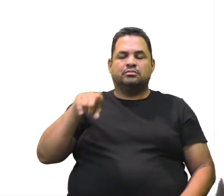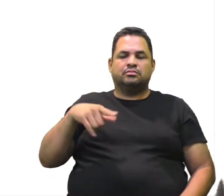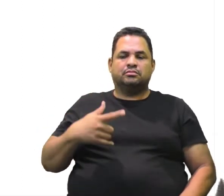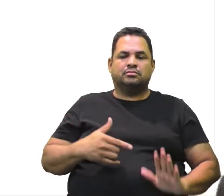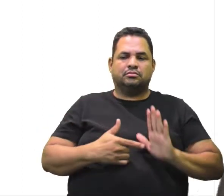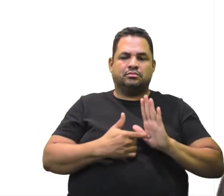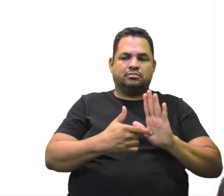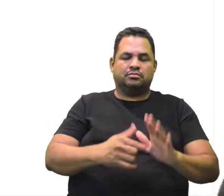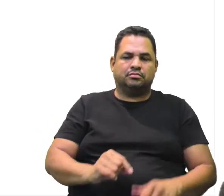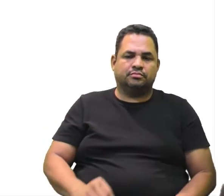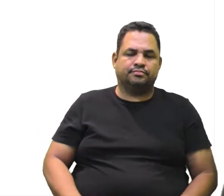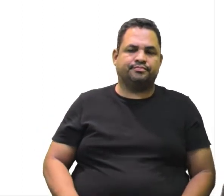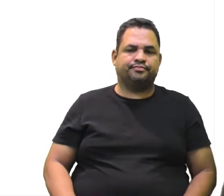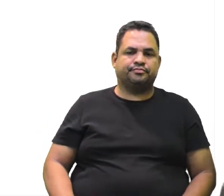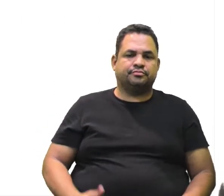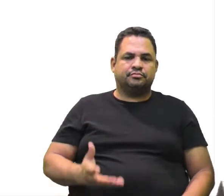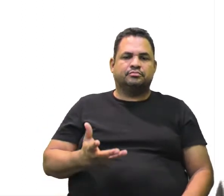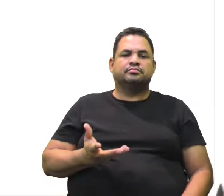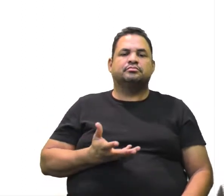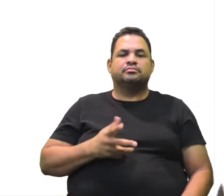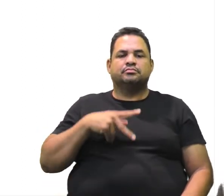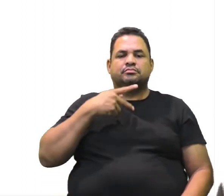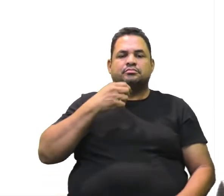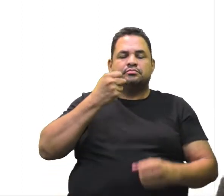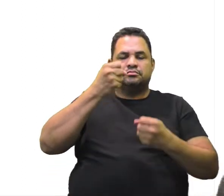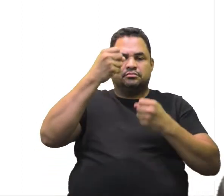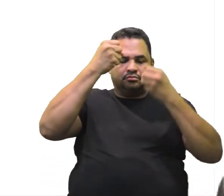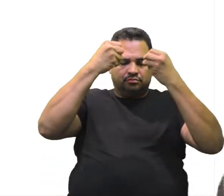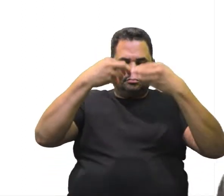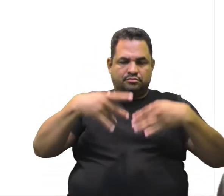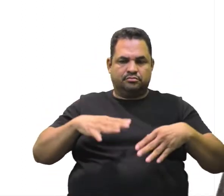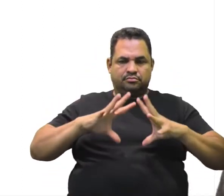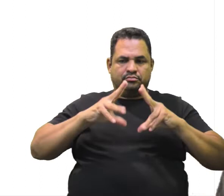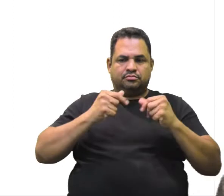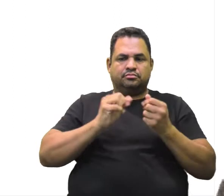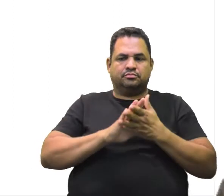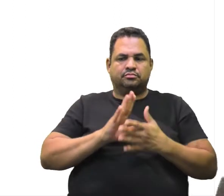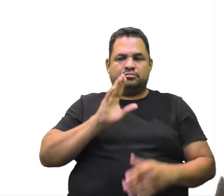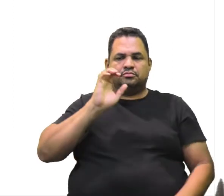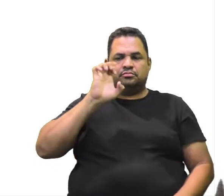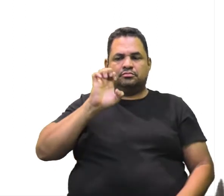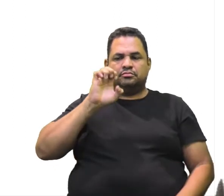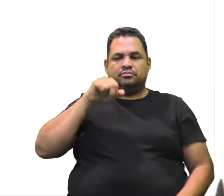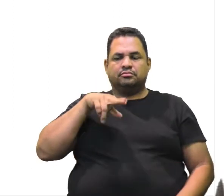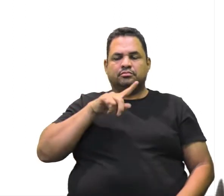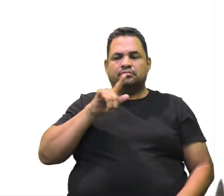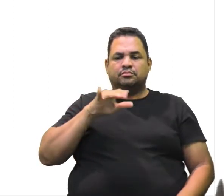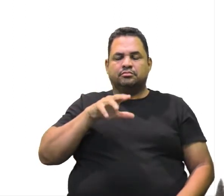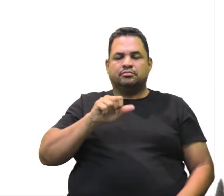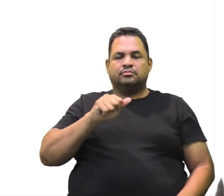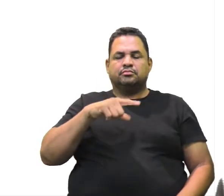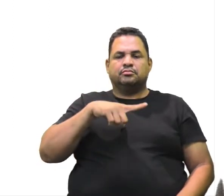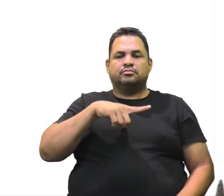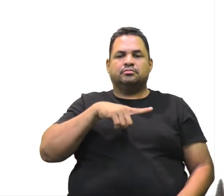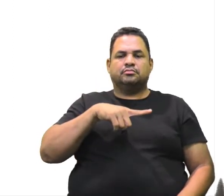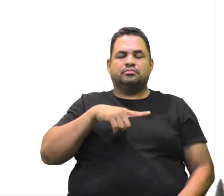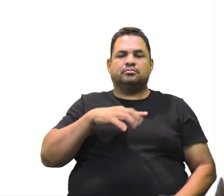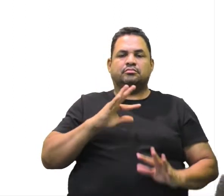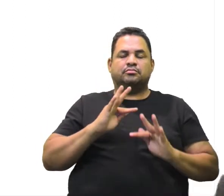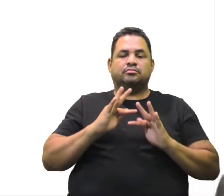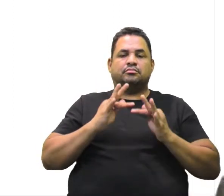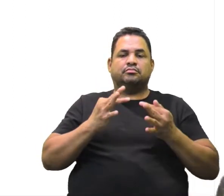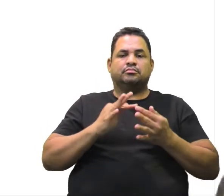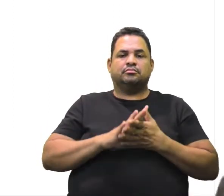a seguir. Então, eu queria fazer um comentário aqui de que toda enzima, ela termina